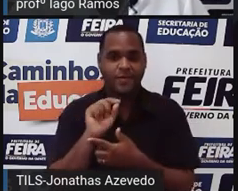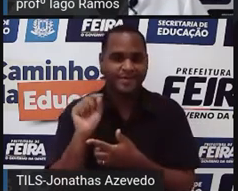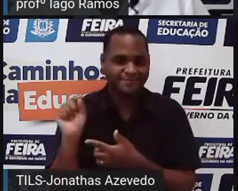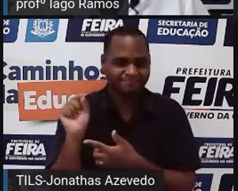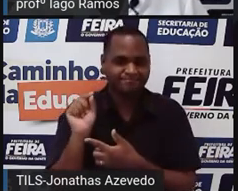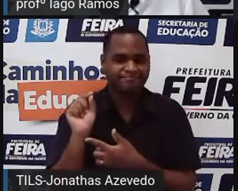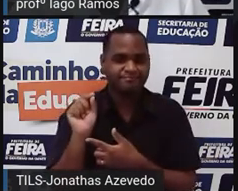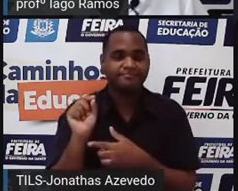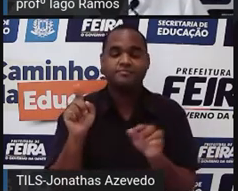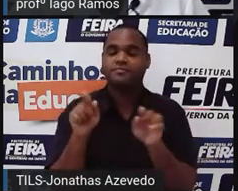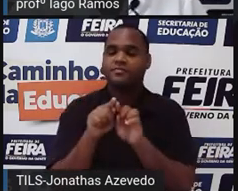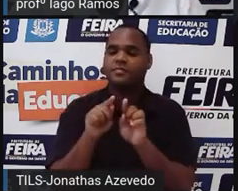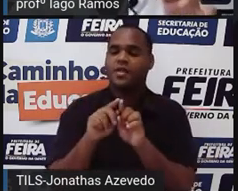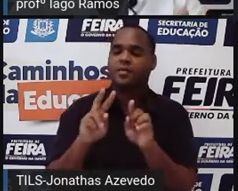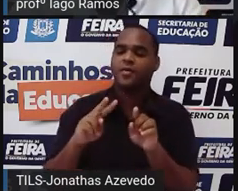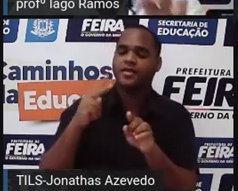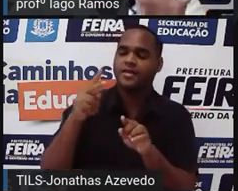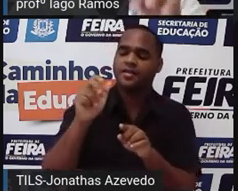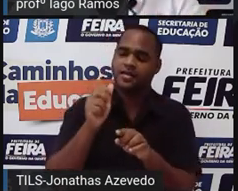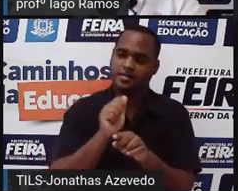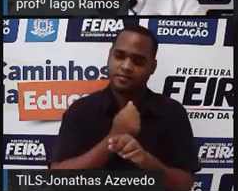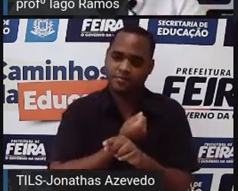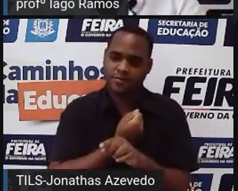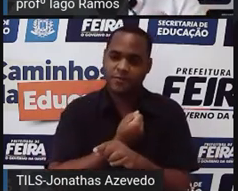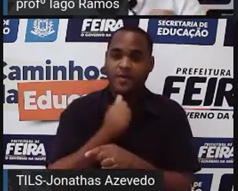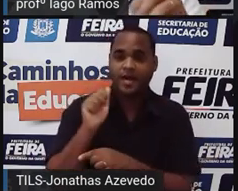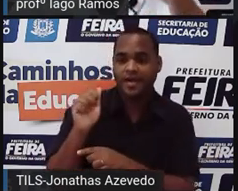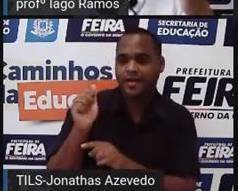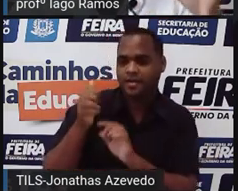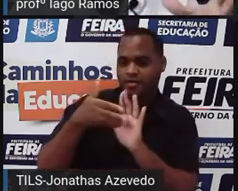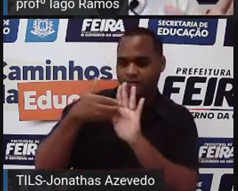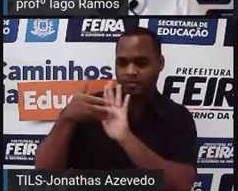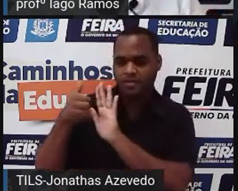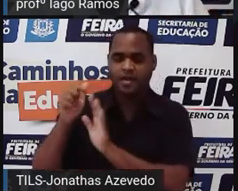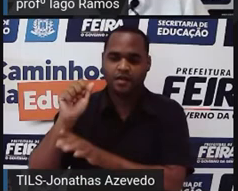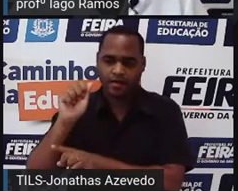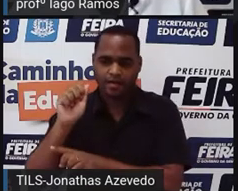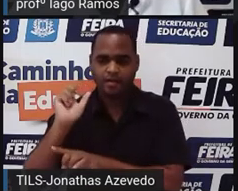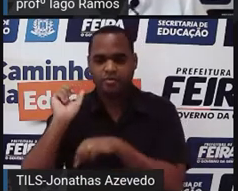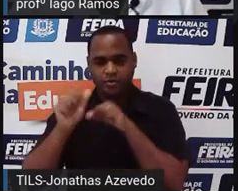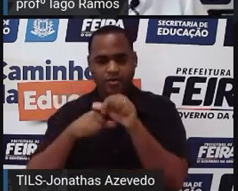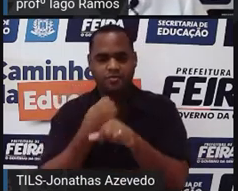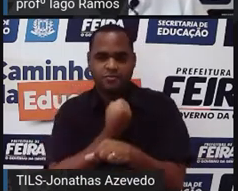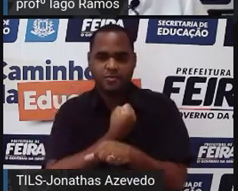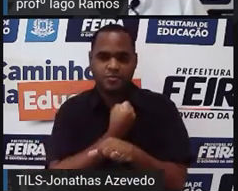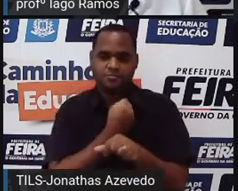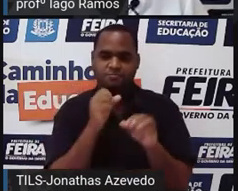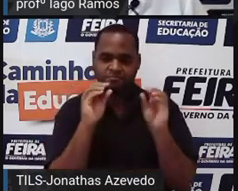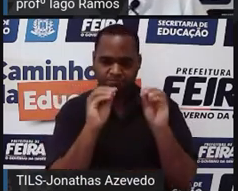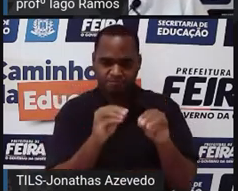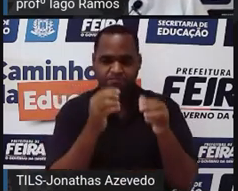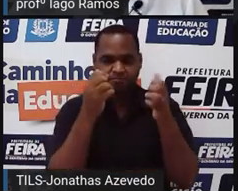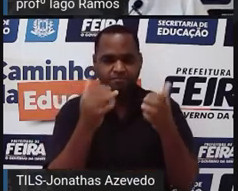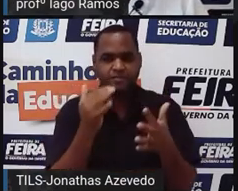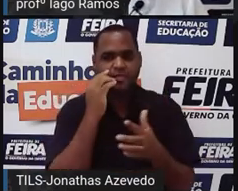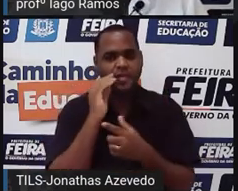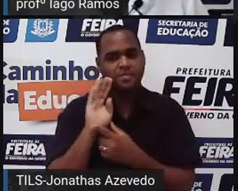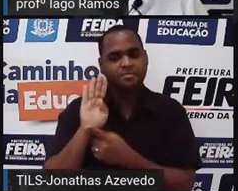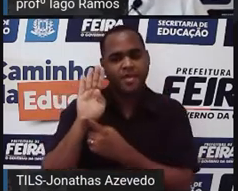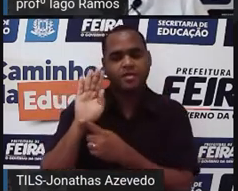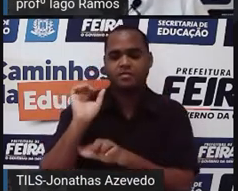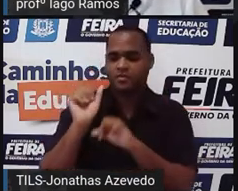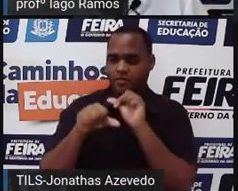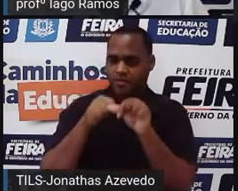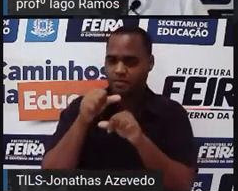Então, naquela potência que tem a base A, eu vou tirar A, vou colocar um número. Naquela potência que tem uma base B, eu vou tirar o